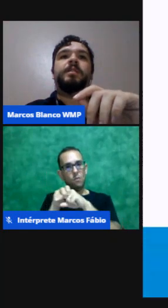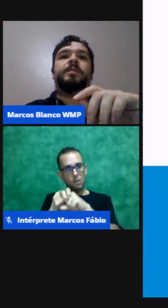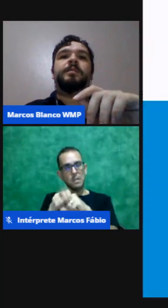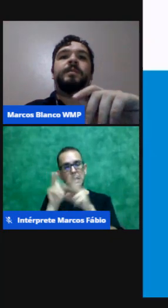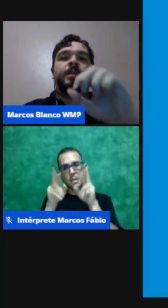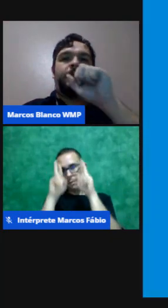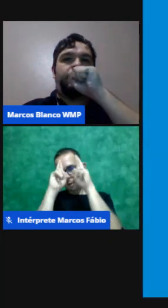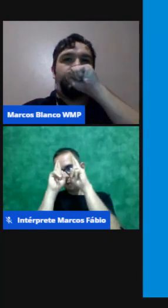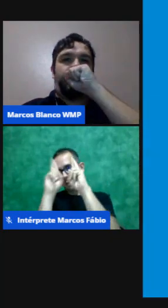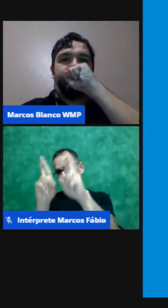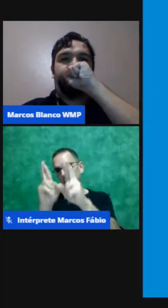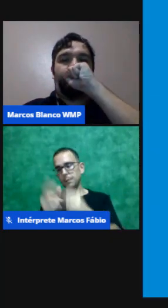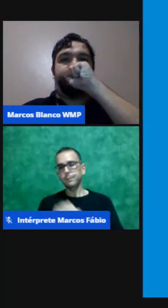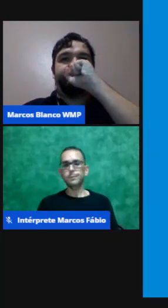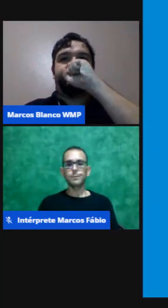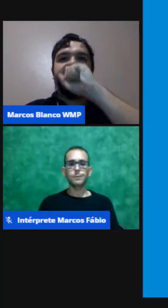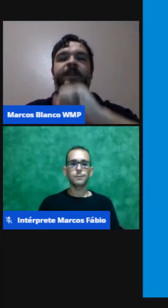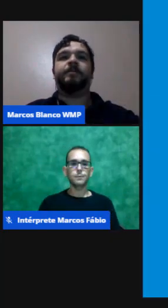respeitando.